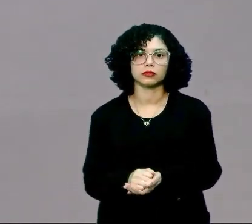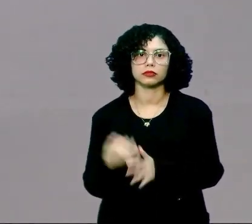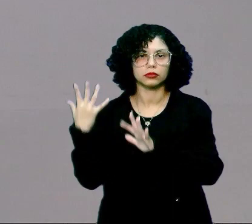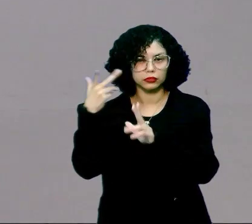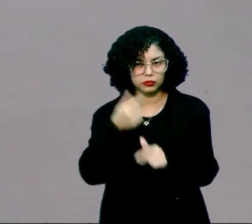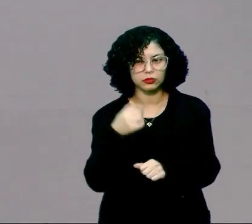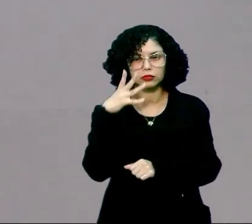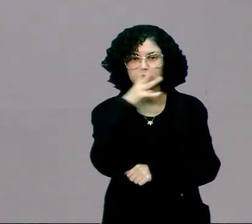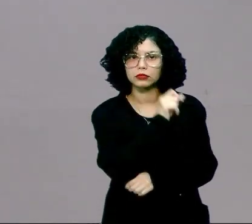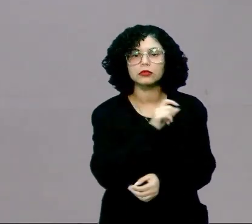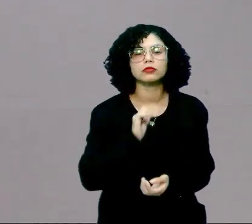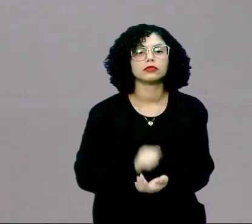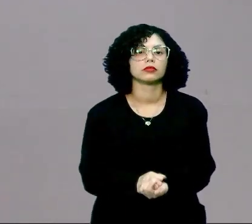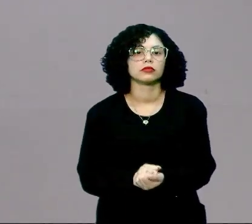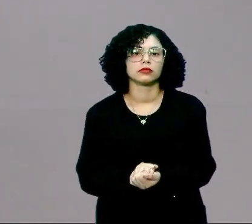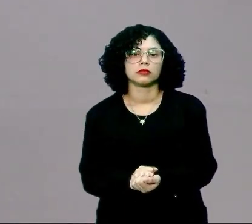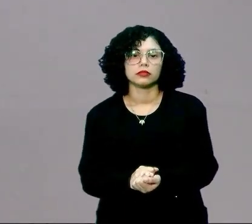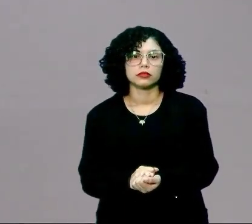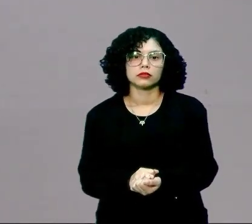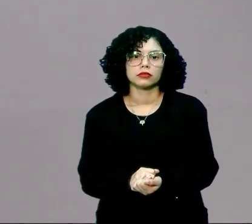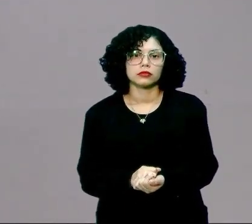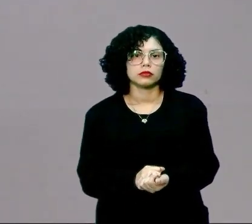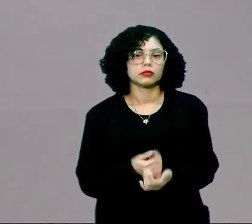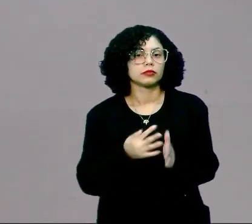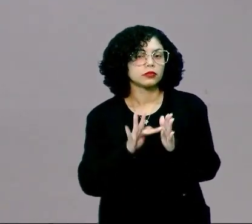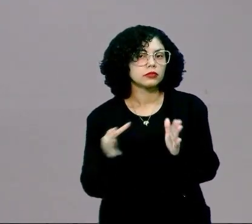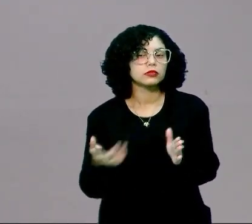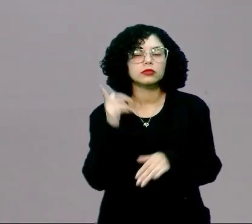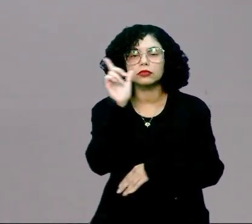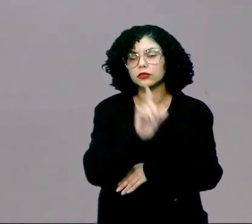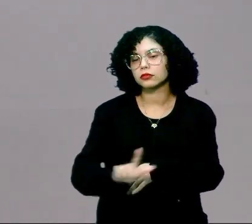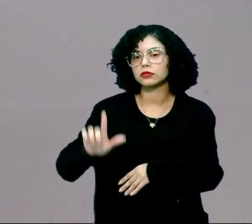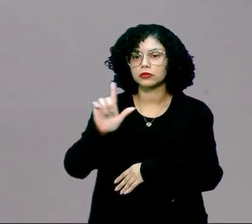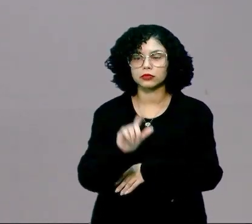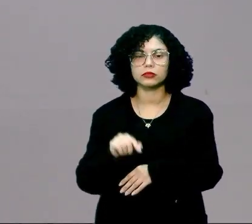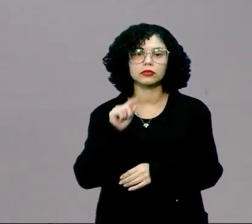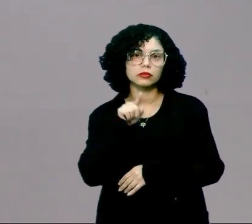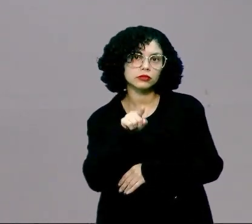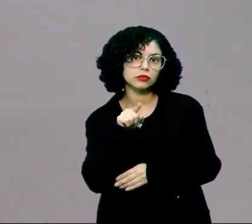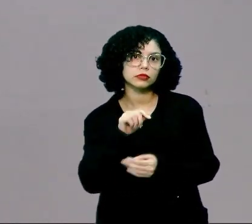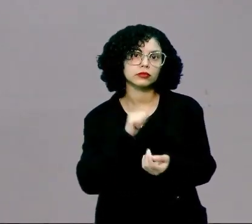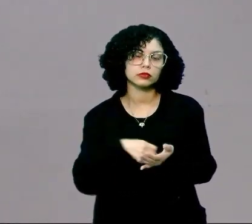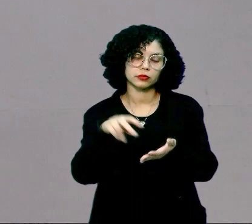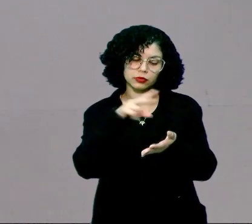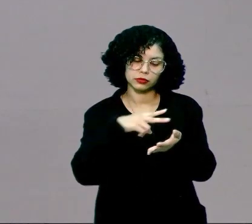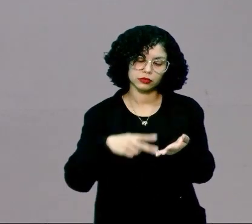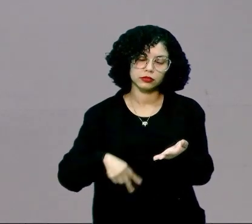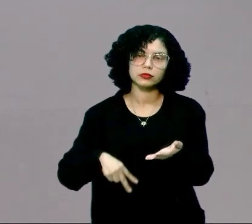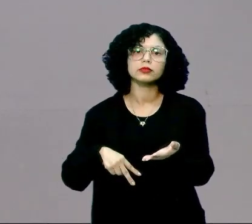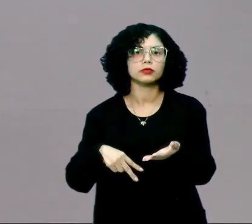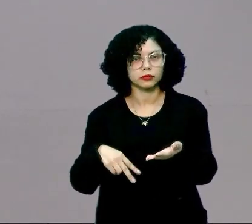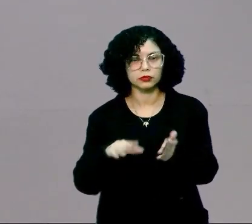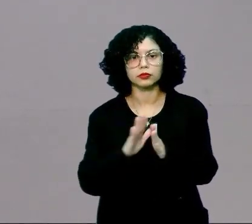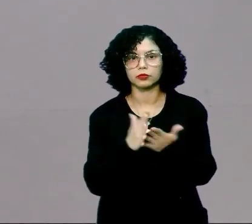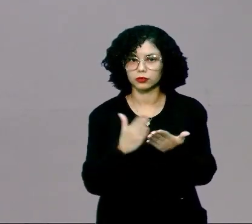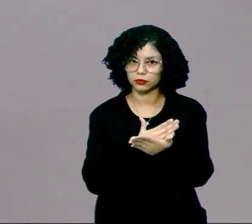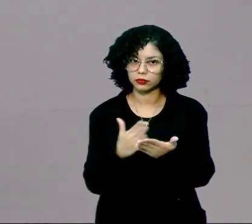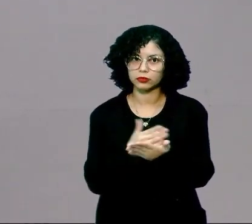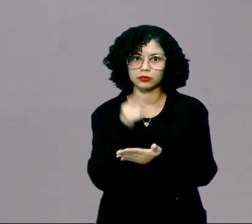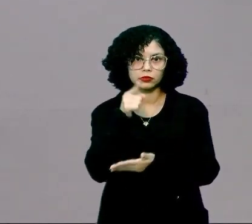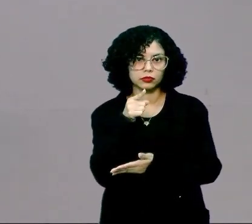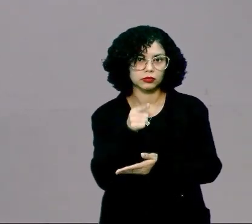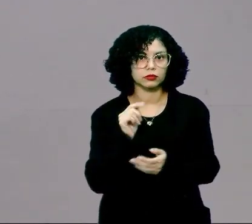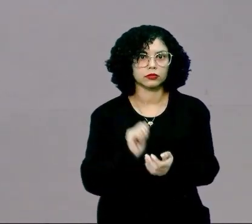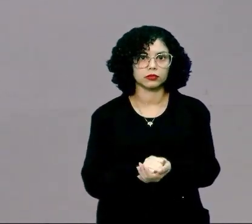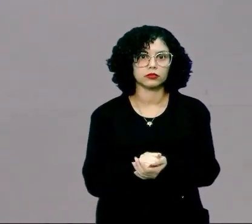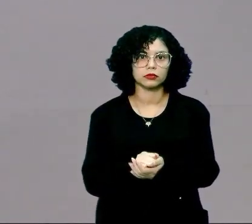retoma rapidão, é aquela função da literatura em que você lê uma obra literária ali e você